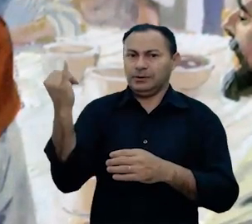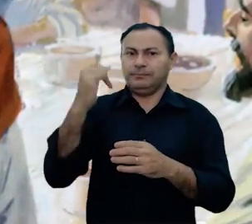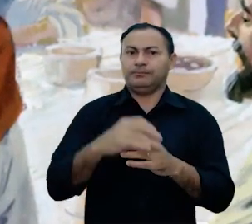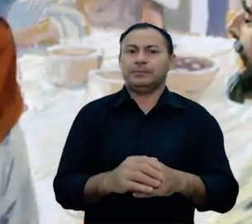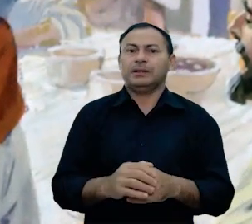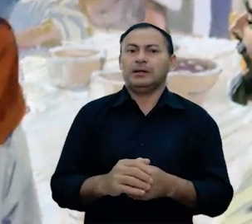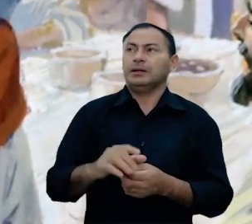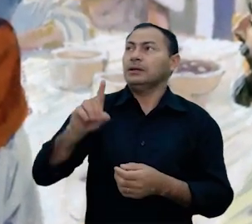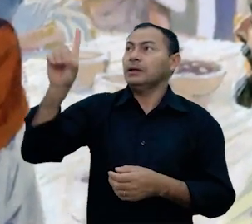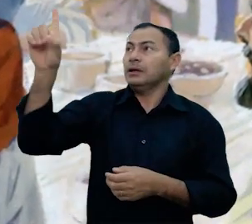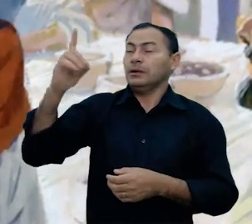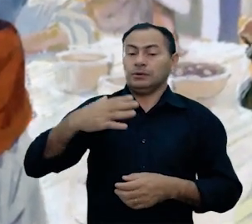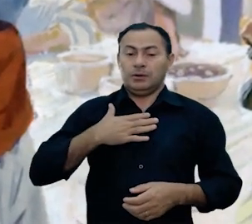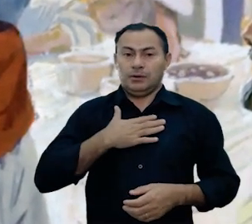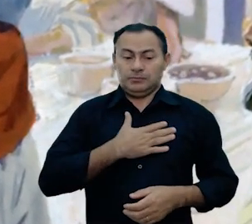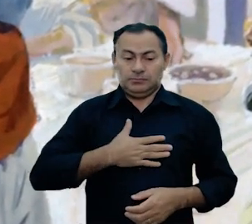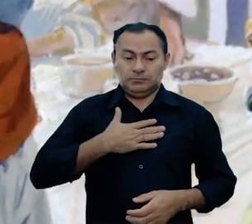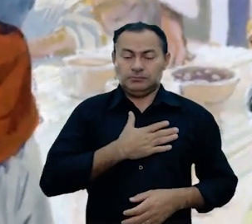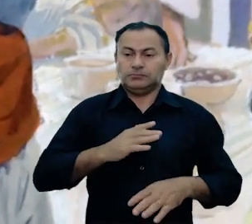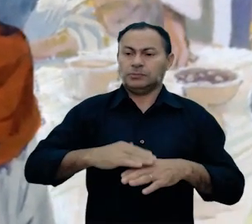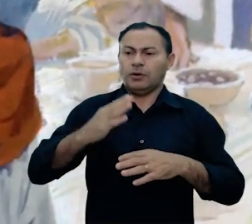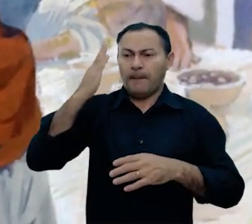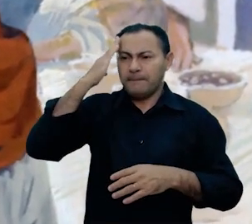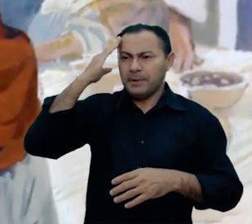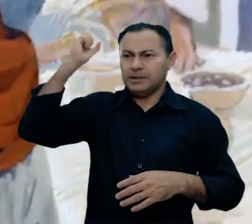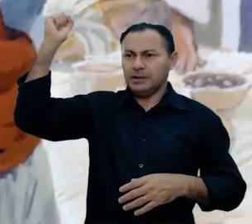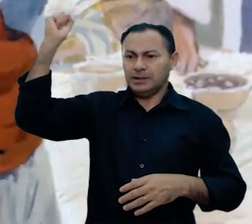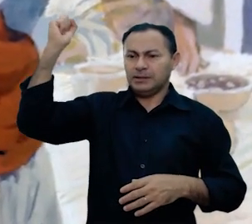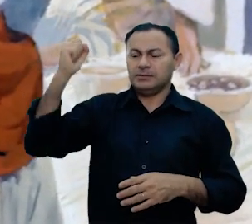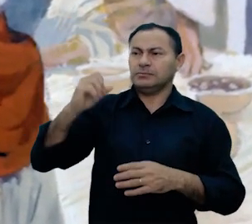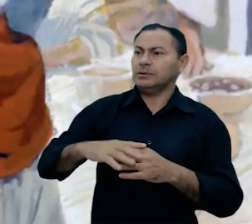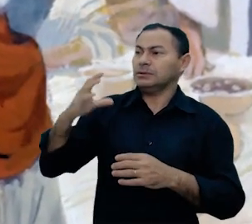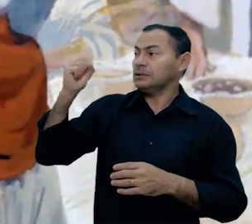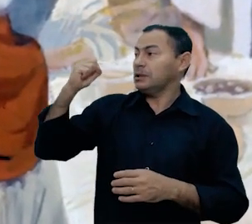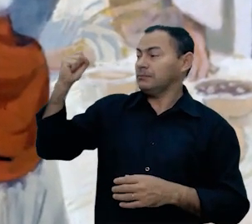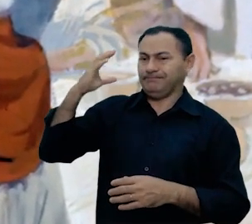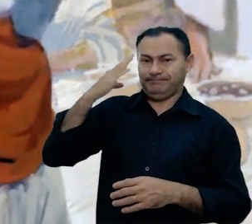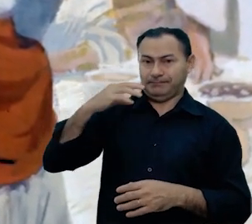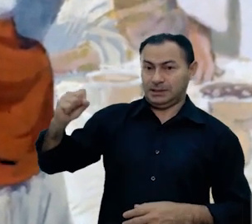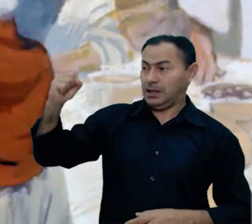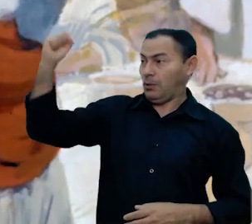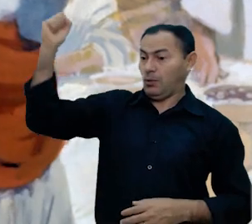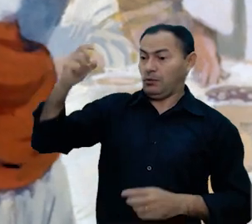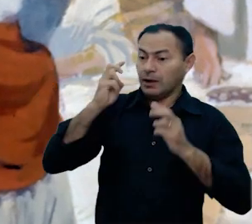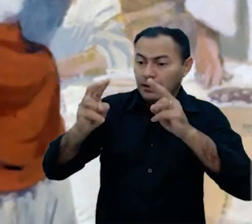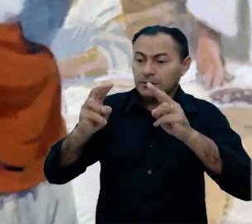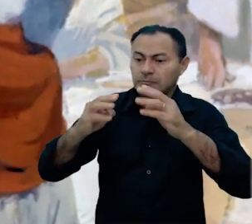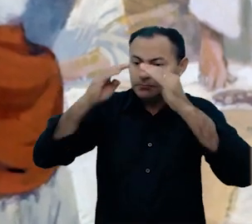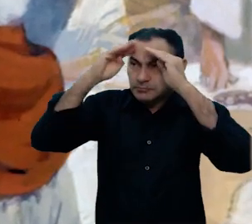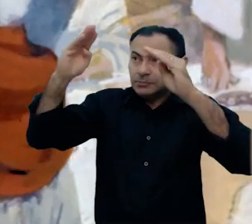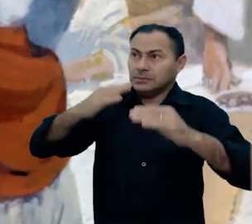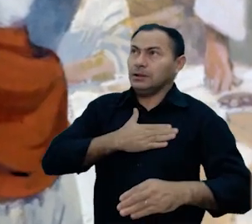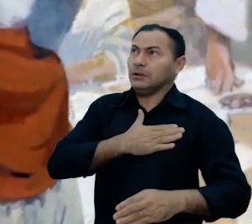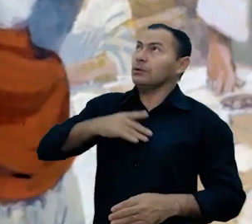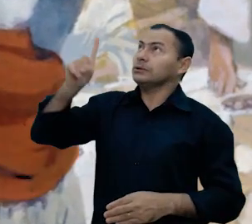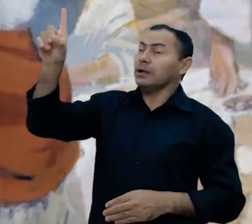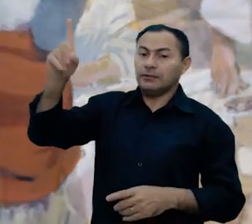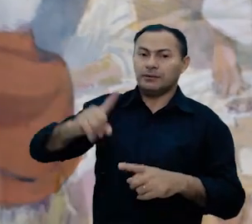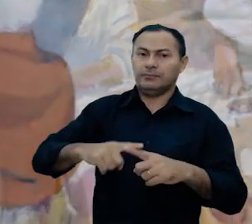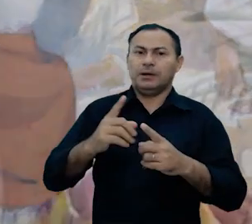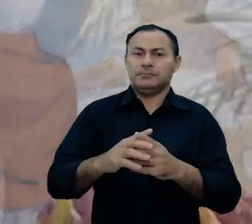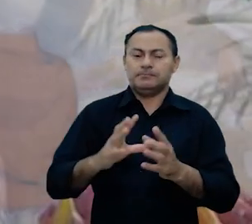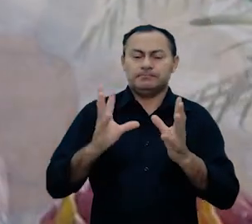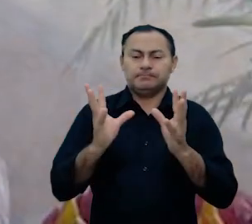alegraria muito mais com a obediência de Saul do que com seus sacrifícios e ofertas. A antítese de Saul foi